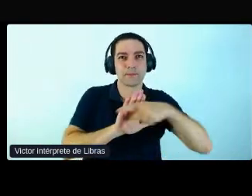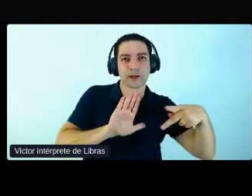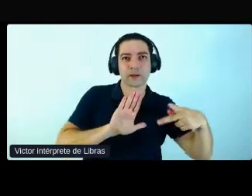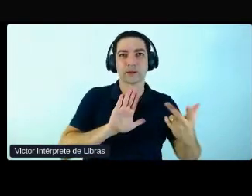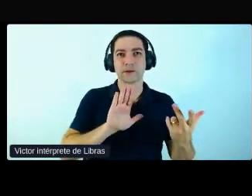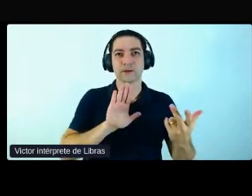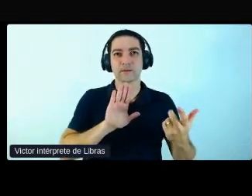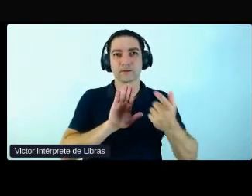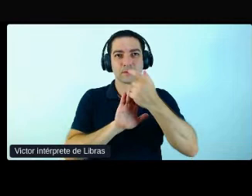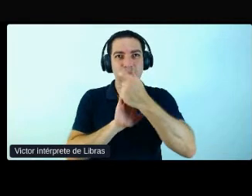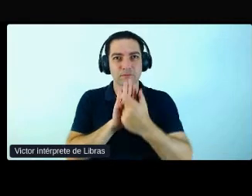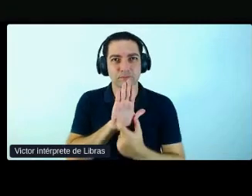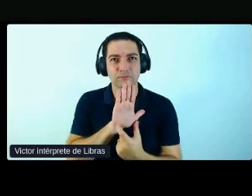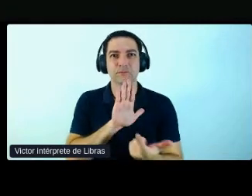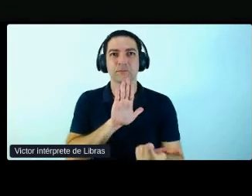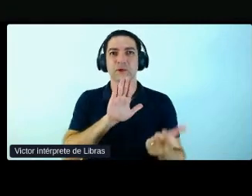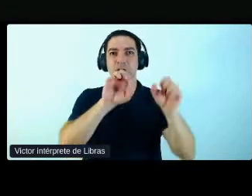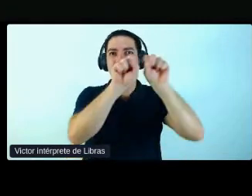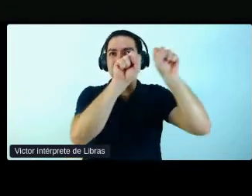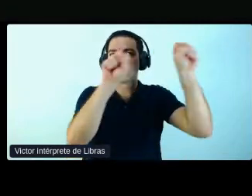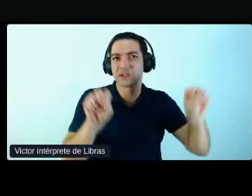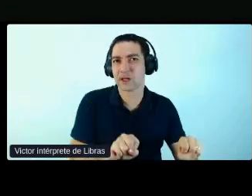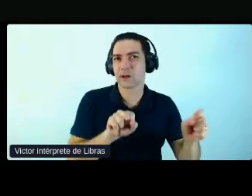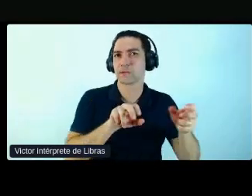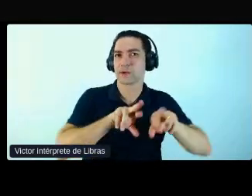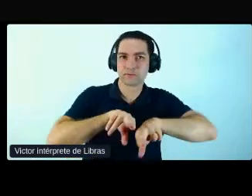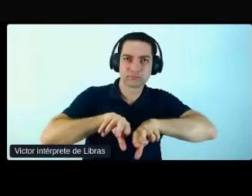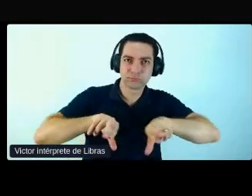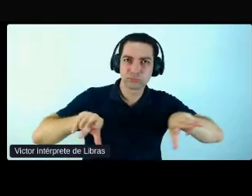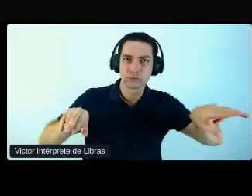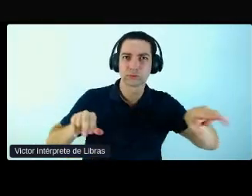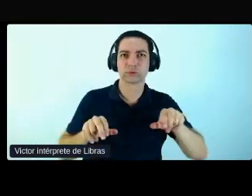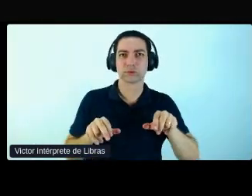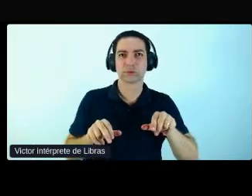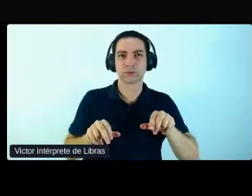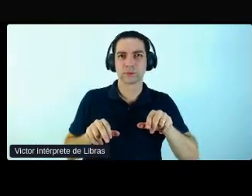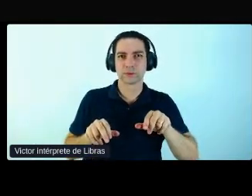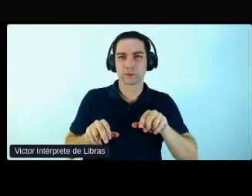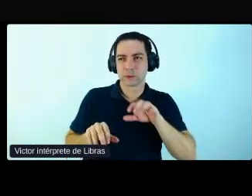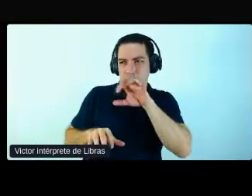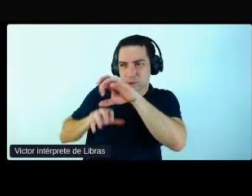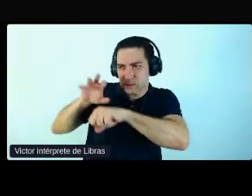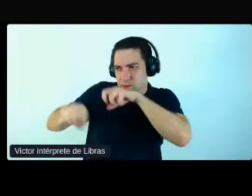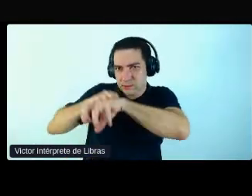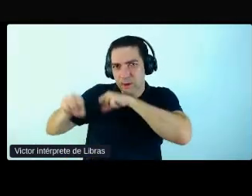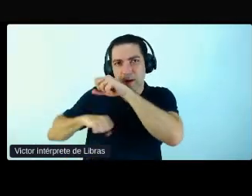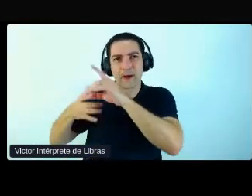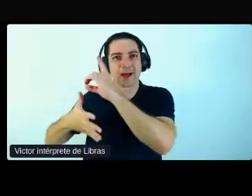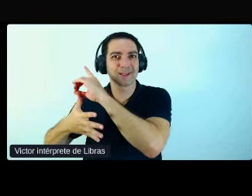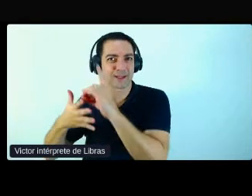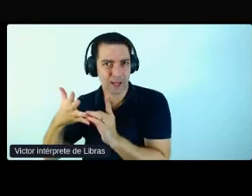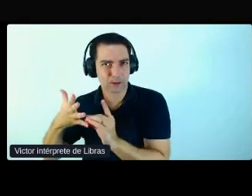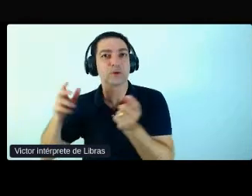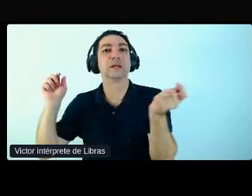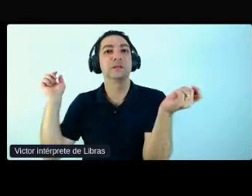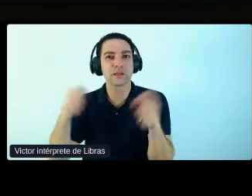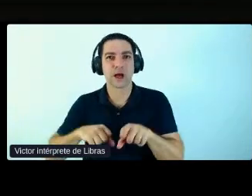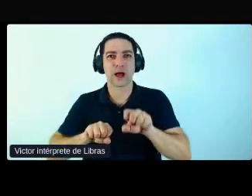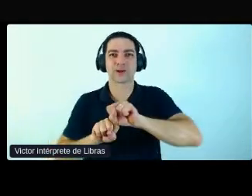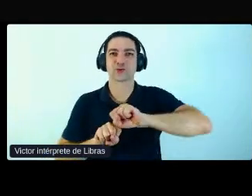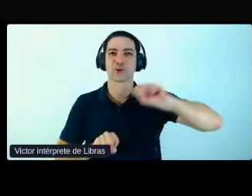busca coisas inovadoras através desses dados. Então, a gente pode começar a pensar